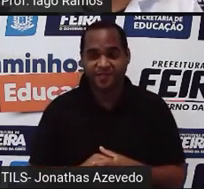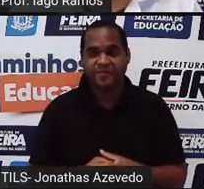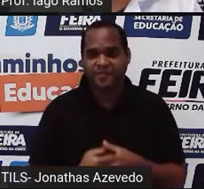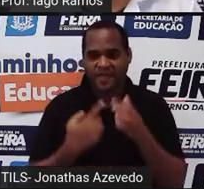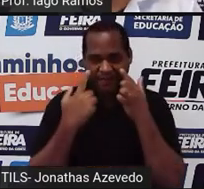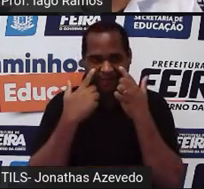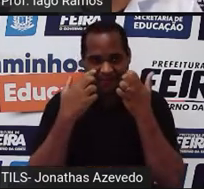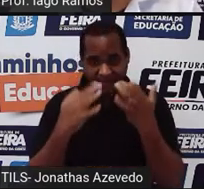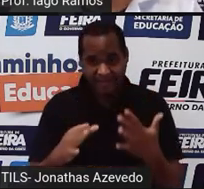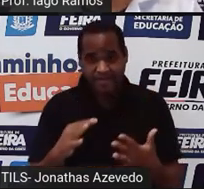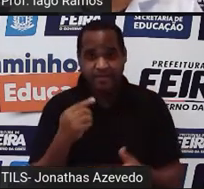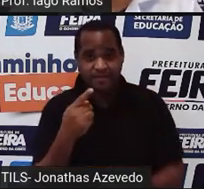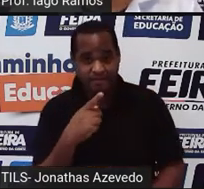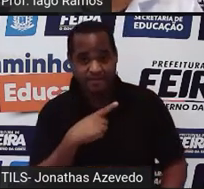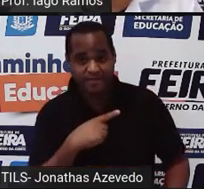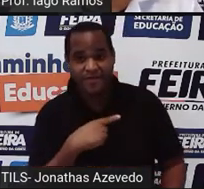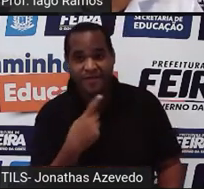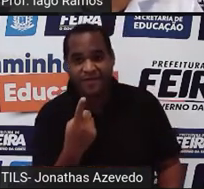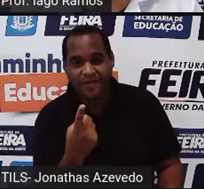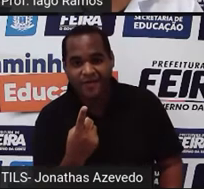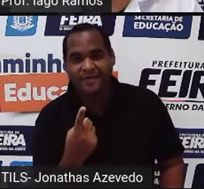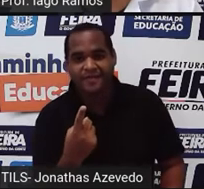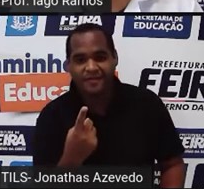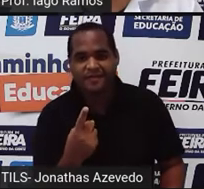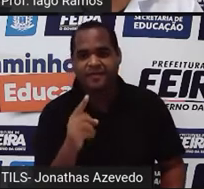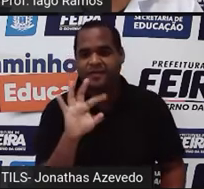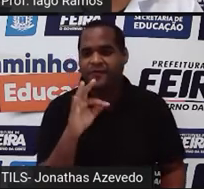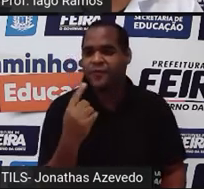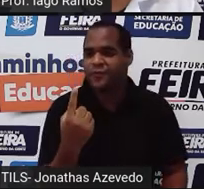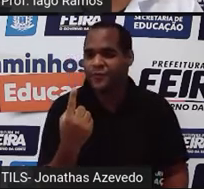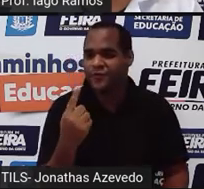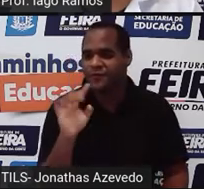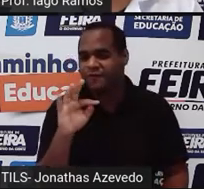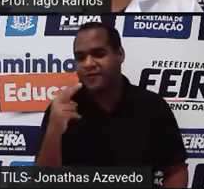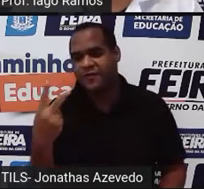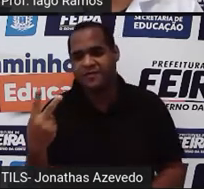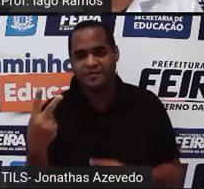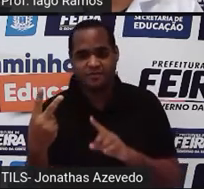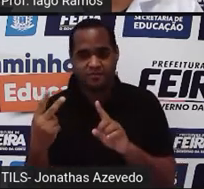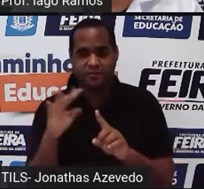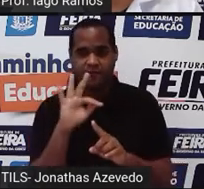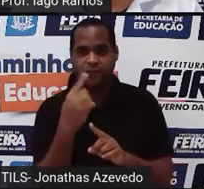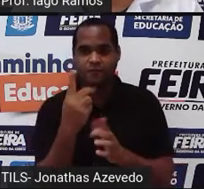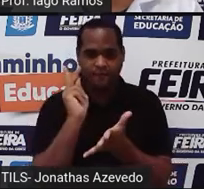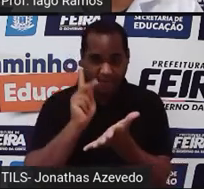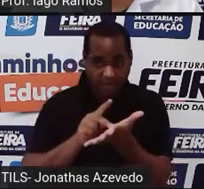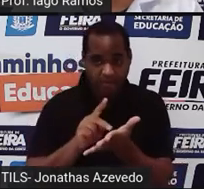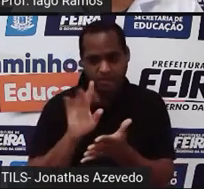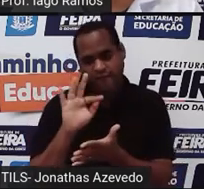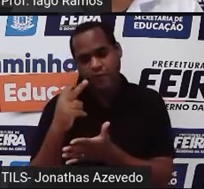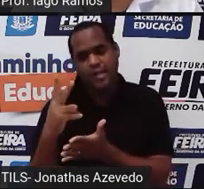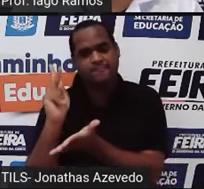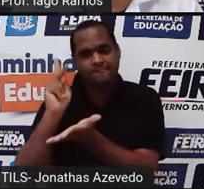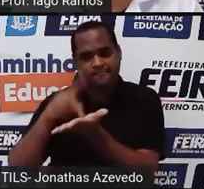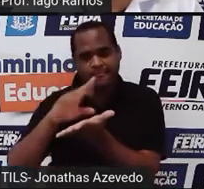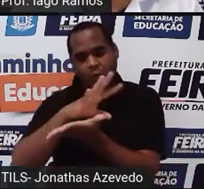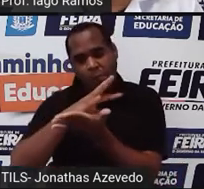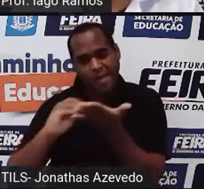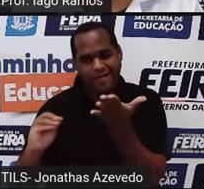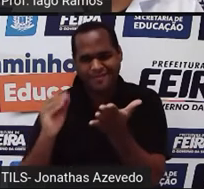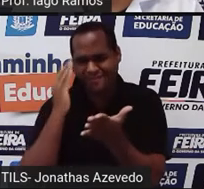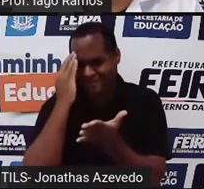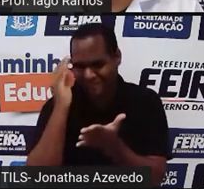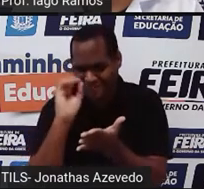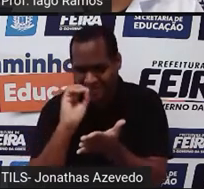era a figura. Essa outra figura aqui é a transformação acontecendo, tá bom?